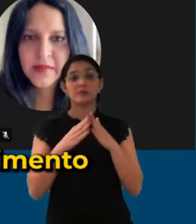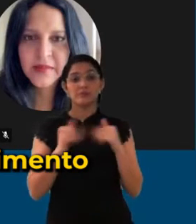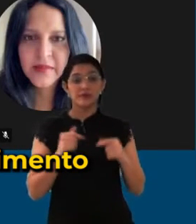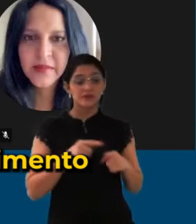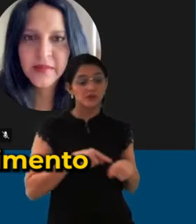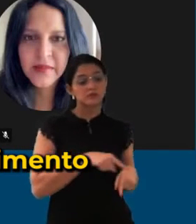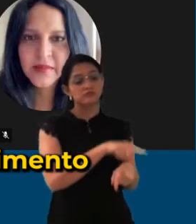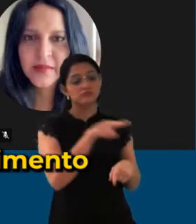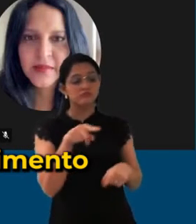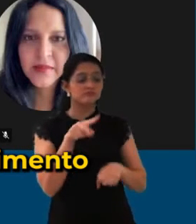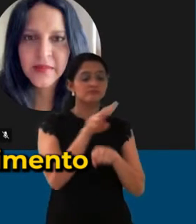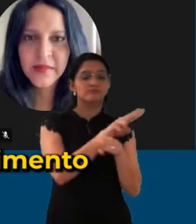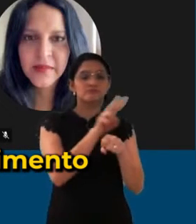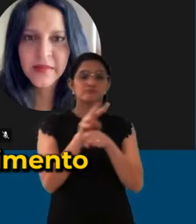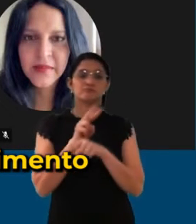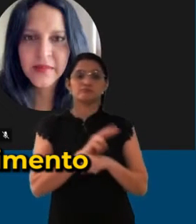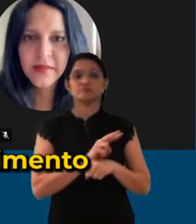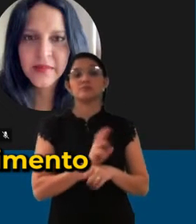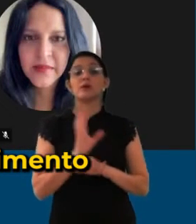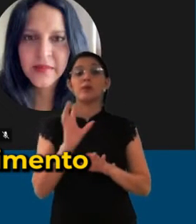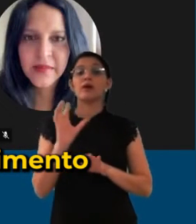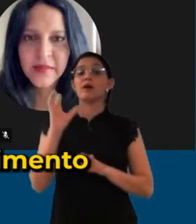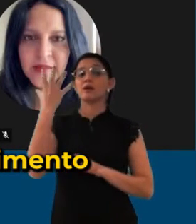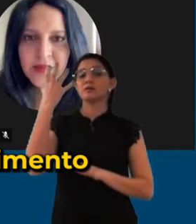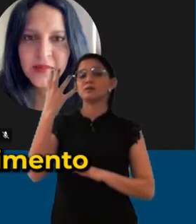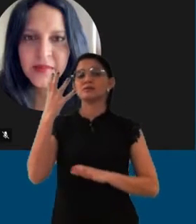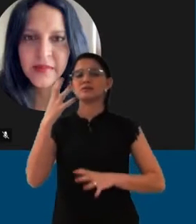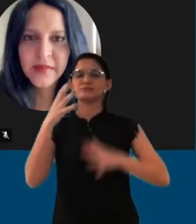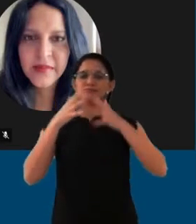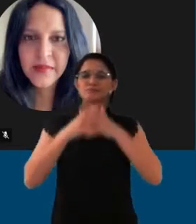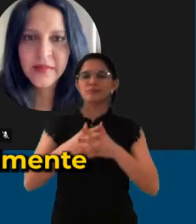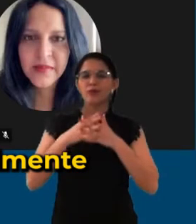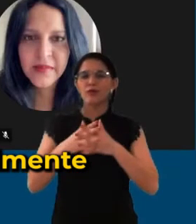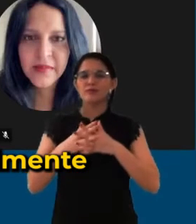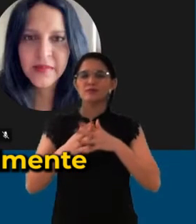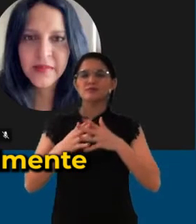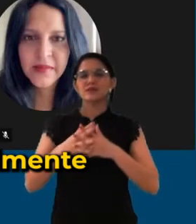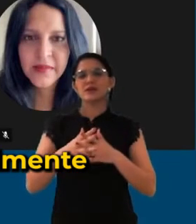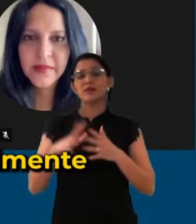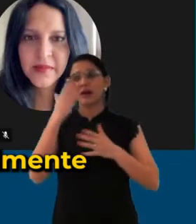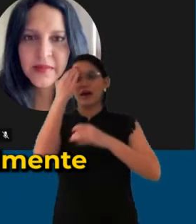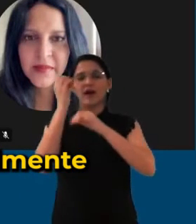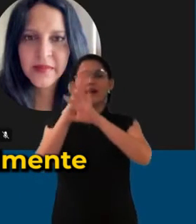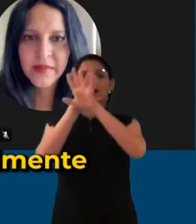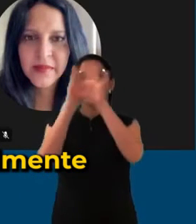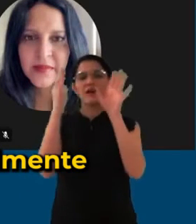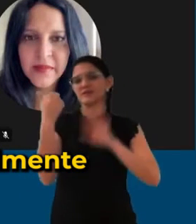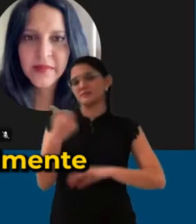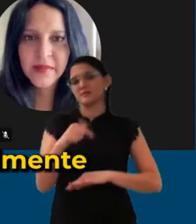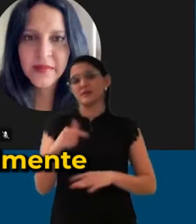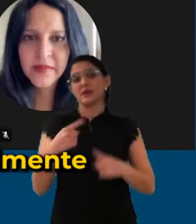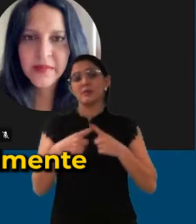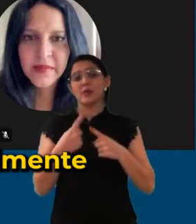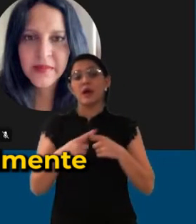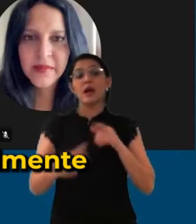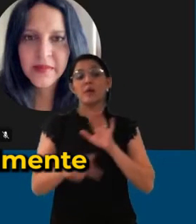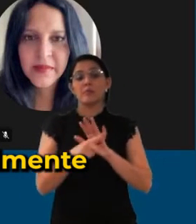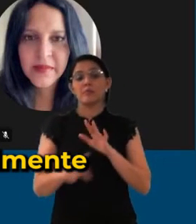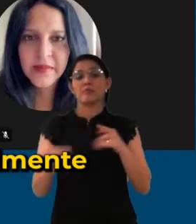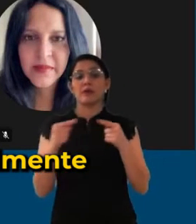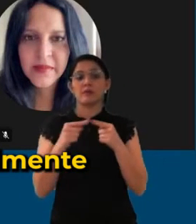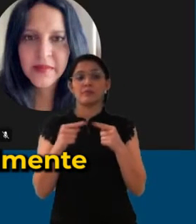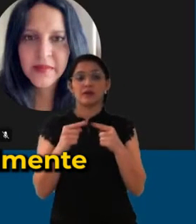é isso que acabou gerando esse desentendimento, ou esse não esclarecimento de qual que é a área que realmente